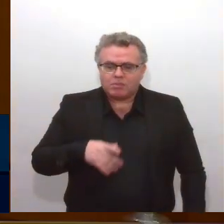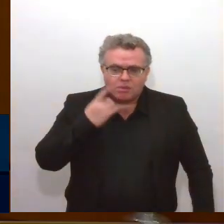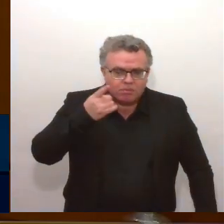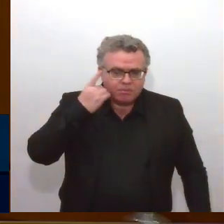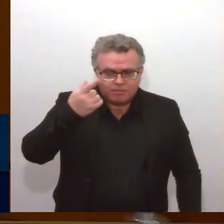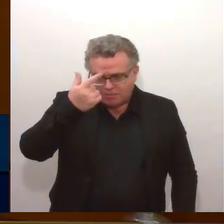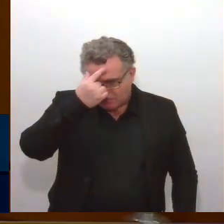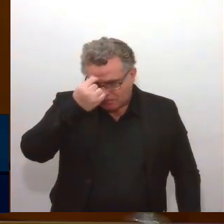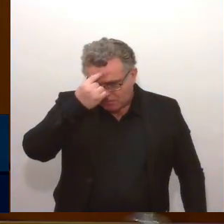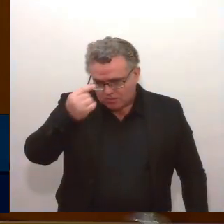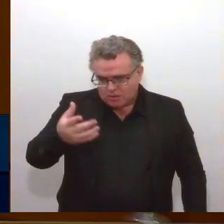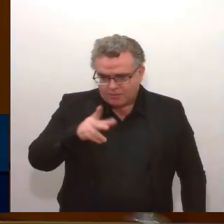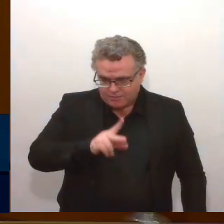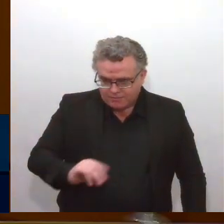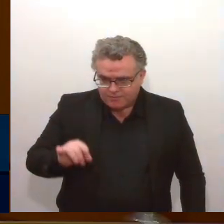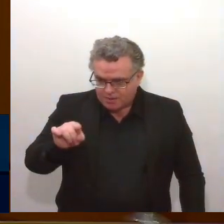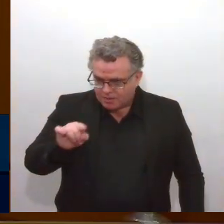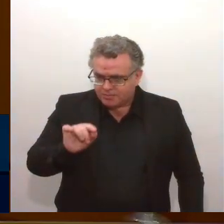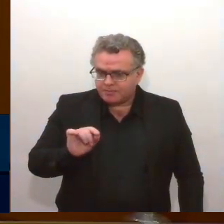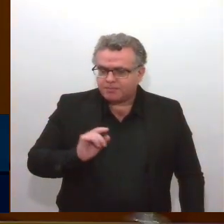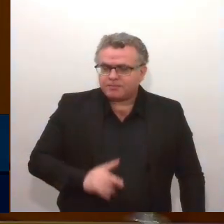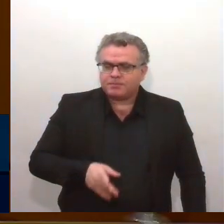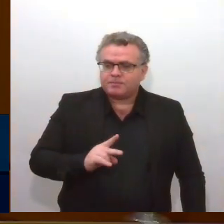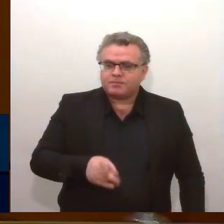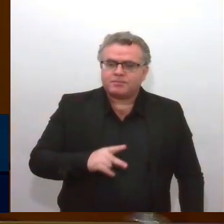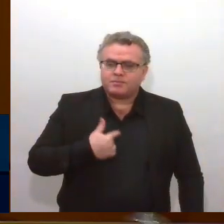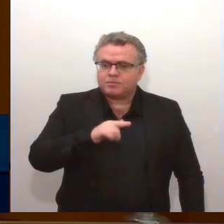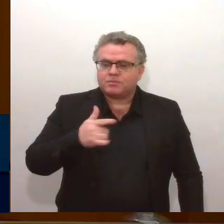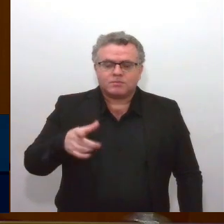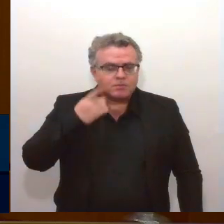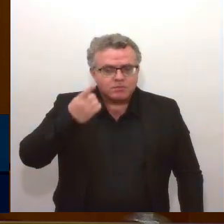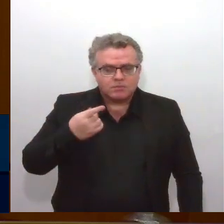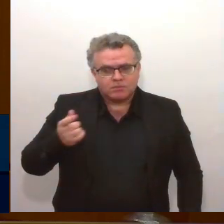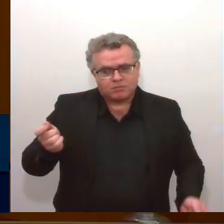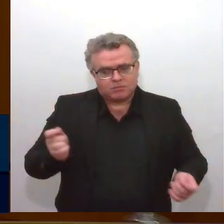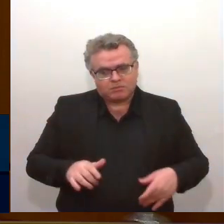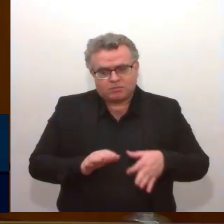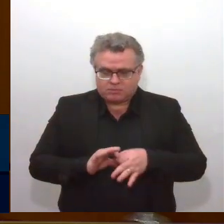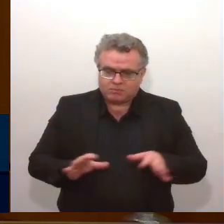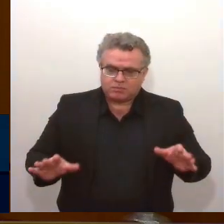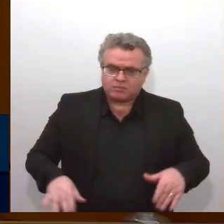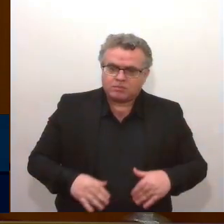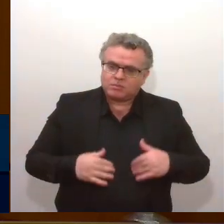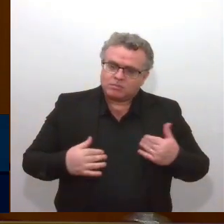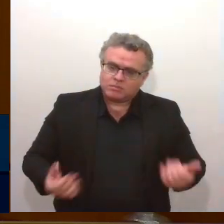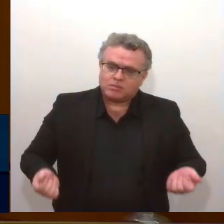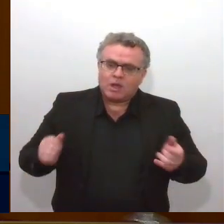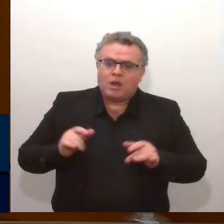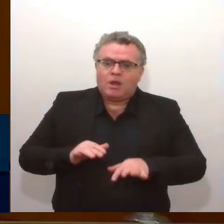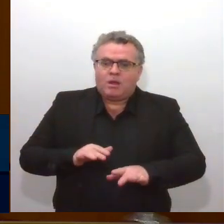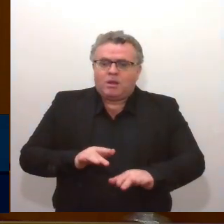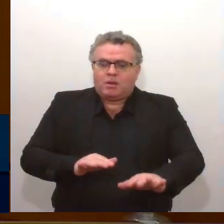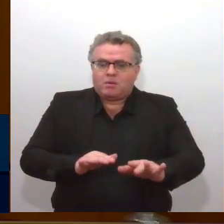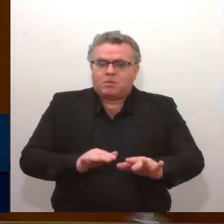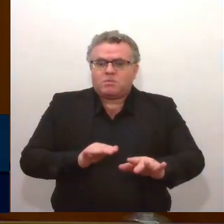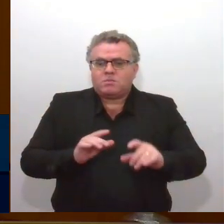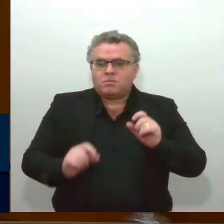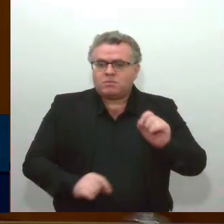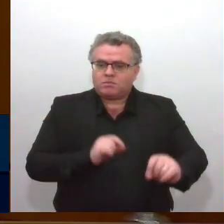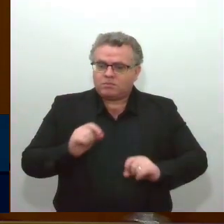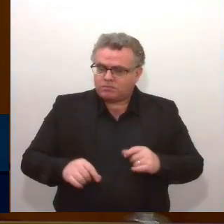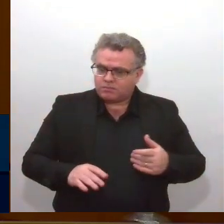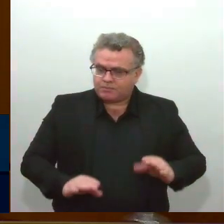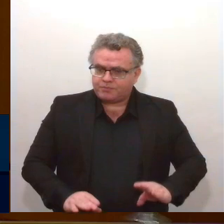ano os demais colegas deputados e logo na sequência depois de Nossa Senhora Aparecida festa do Sagrado Coração de